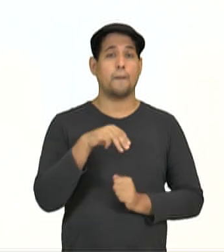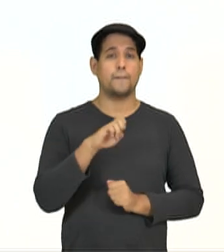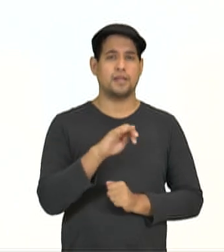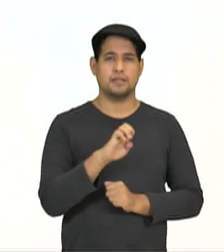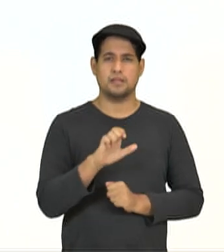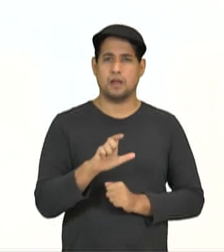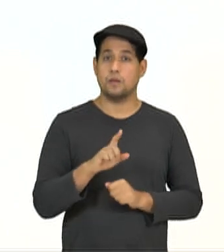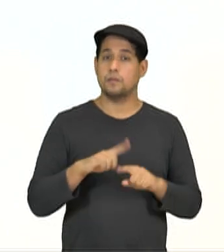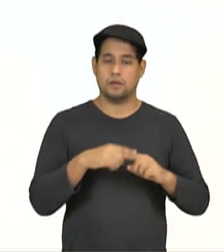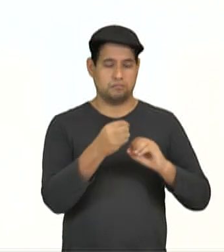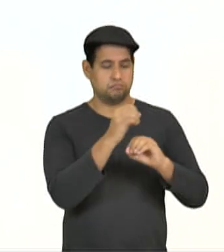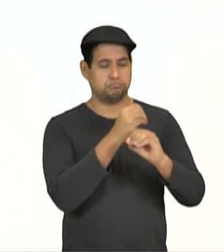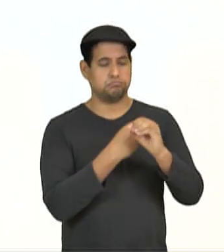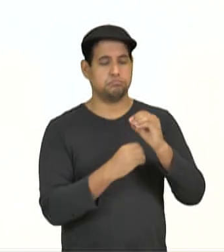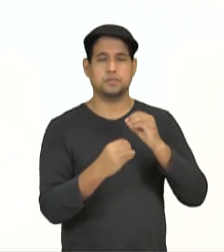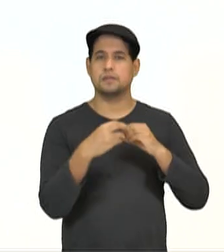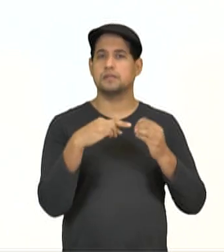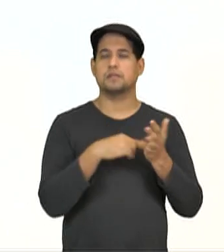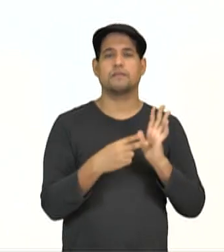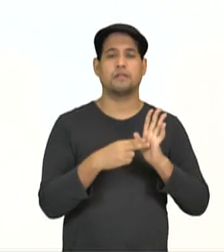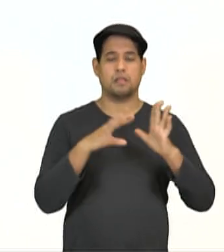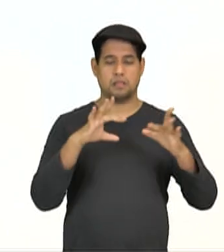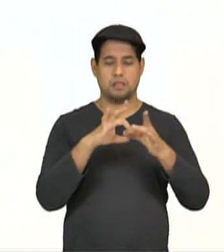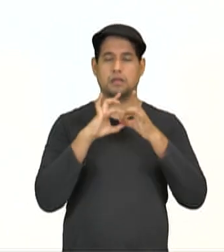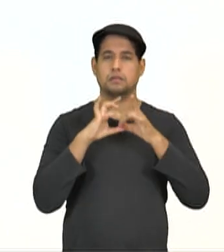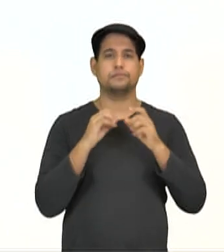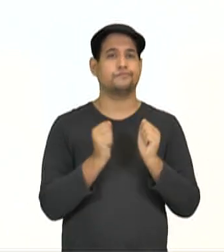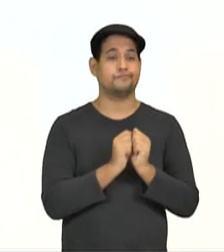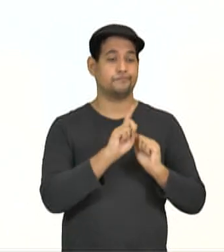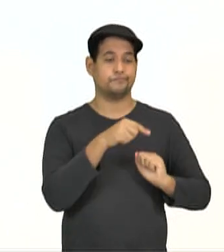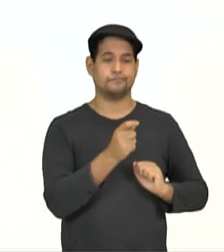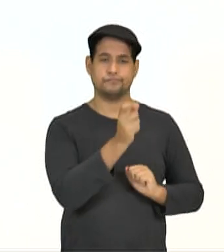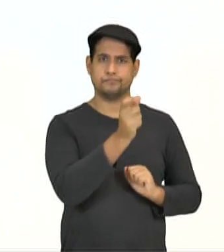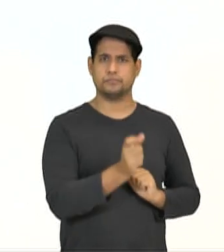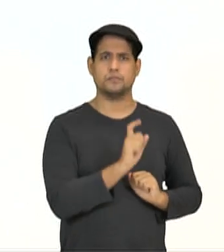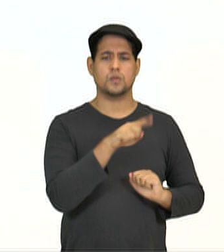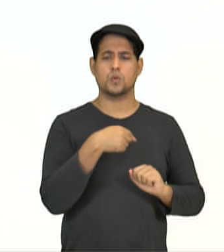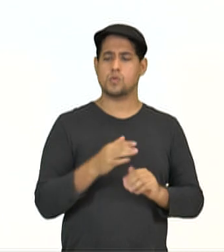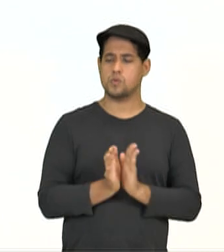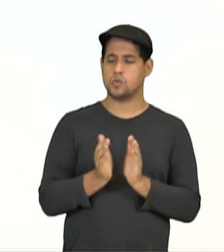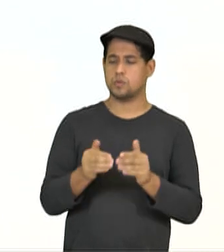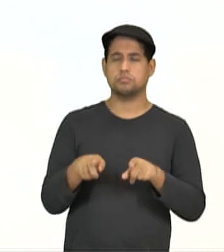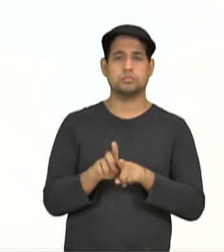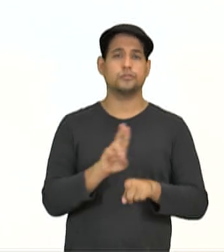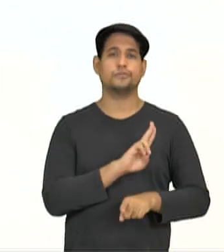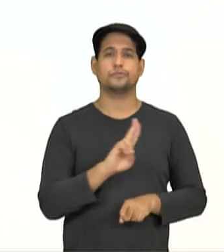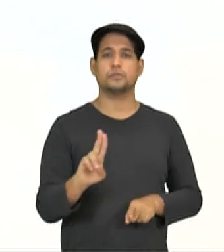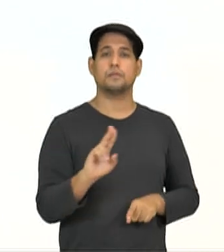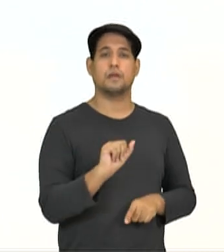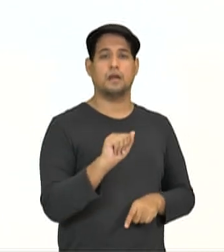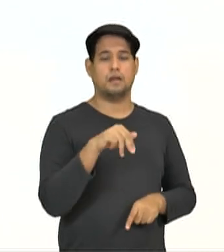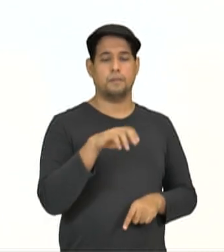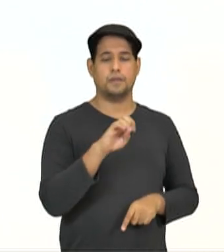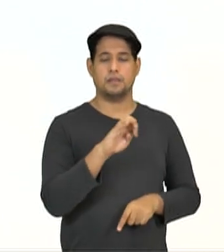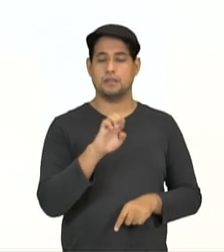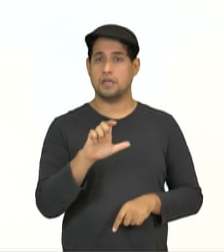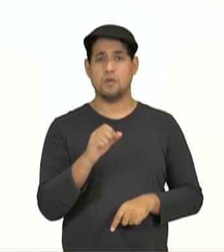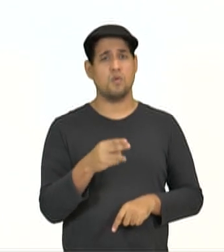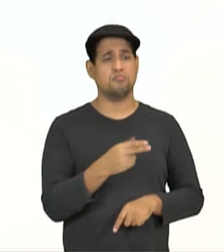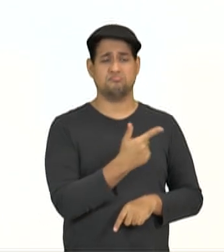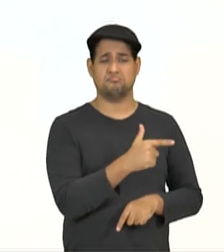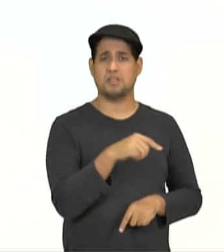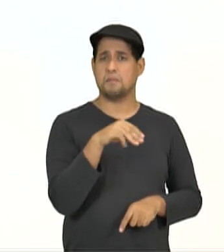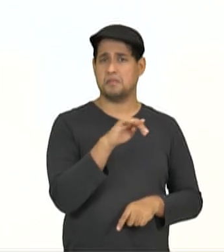molecular é o oxigênio ligado a um outro elemento de outro grupo que a gente chama de ametal ou não